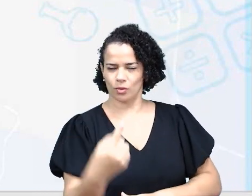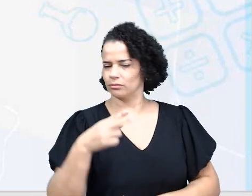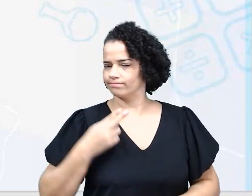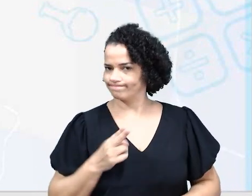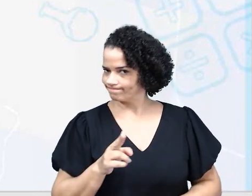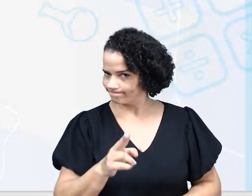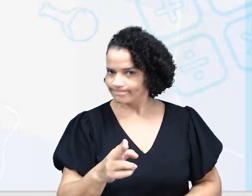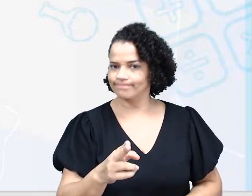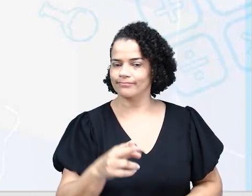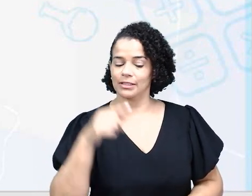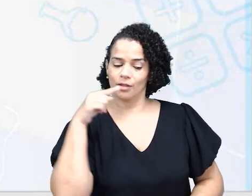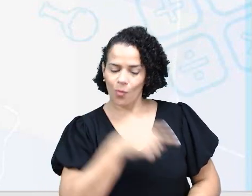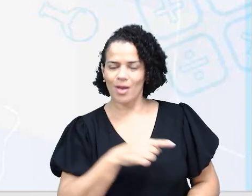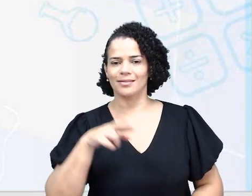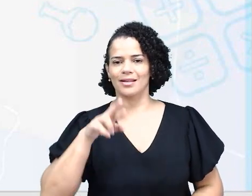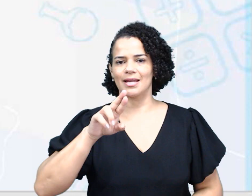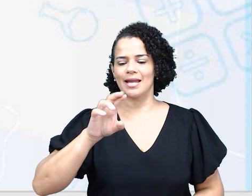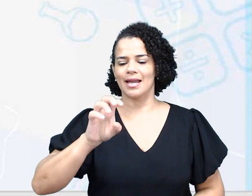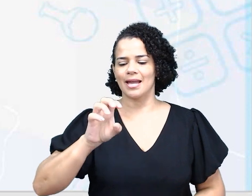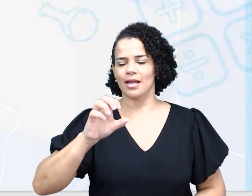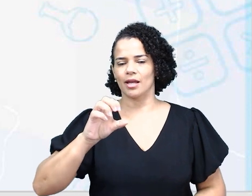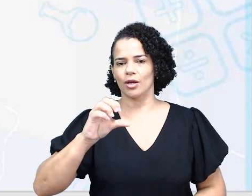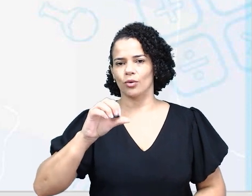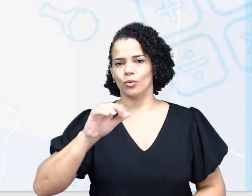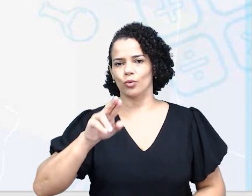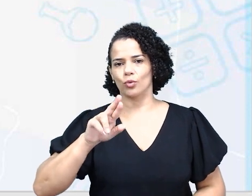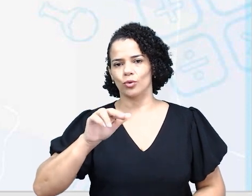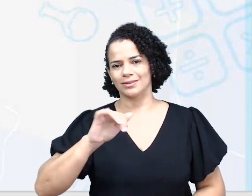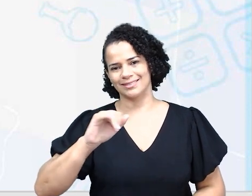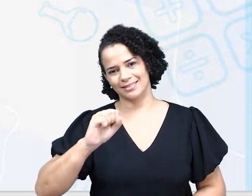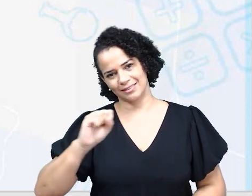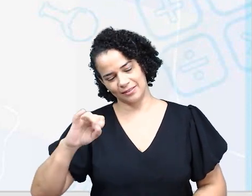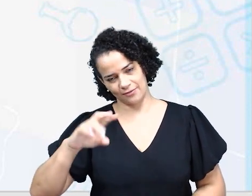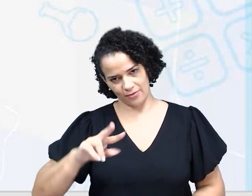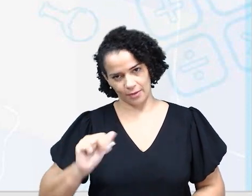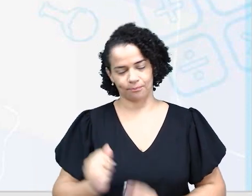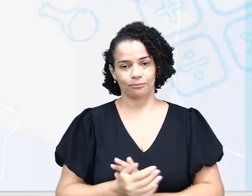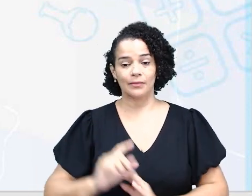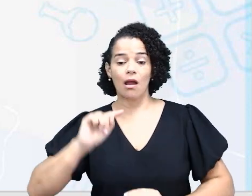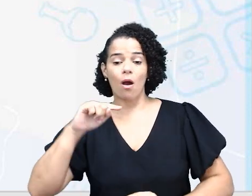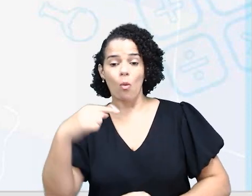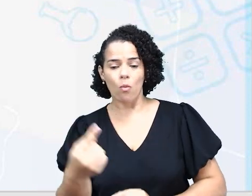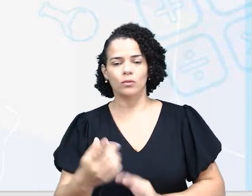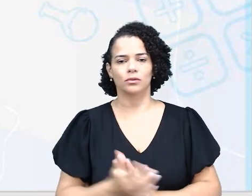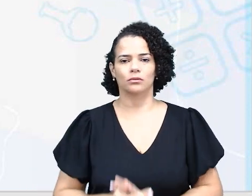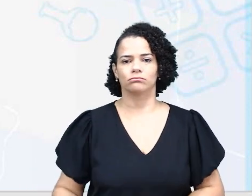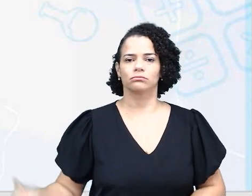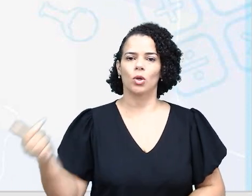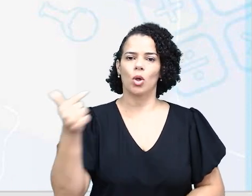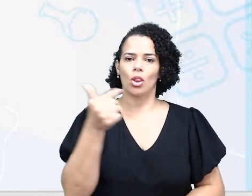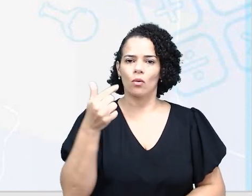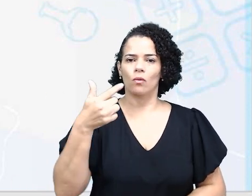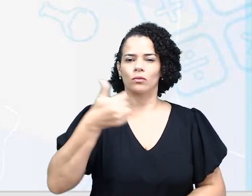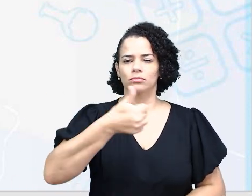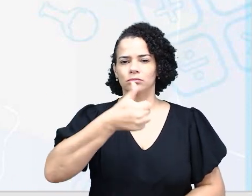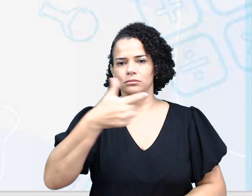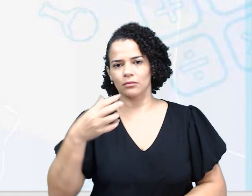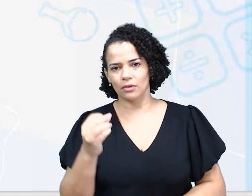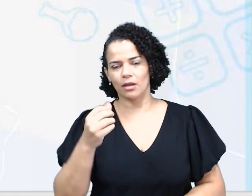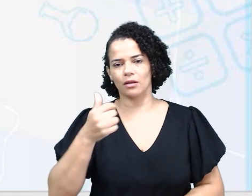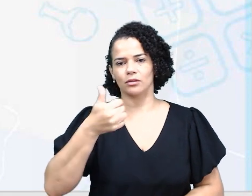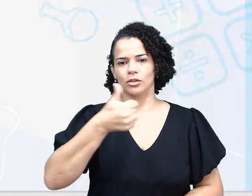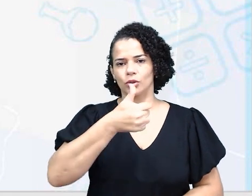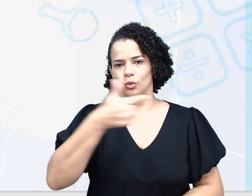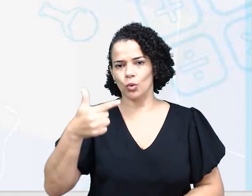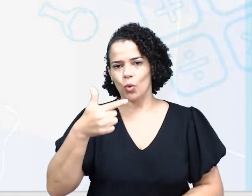sequência recursiva. Ok? Essa outra sequência aí, da letra B, 2, 10, 12,